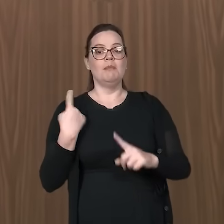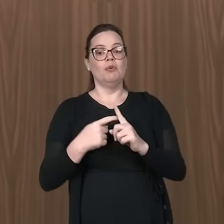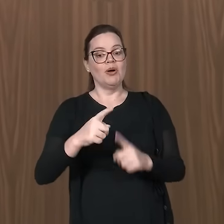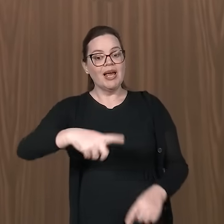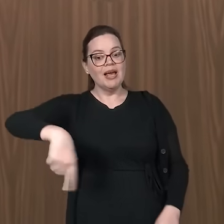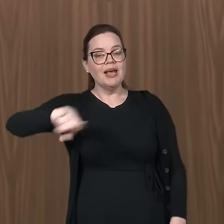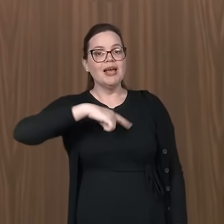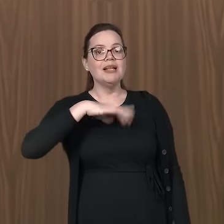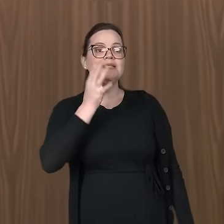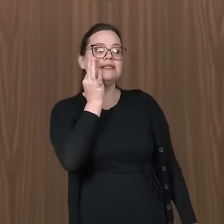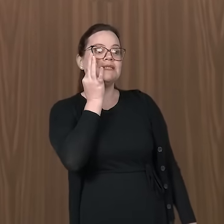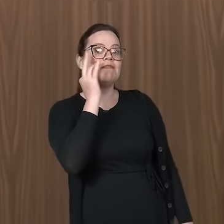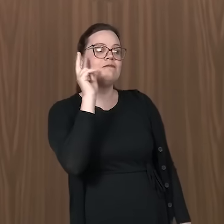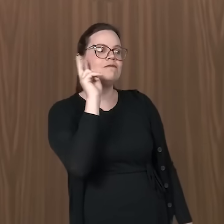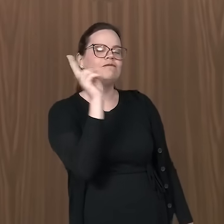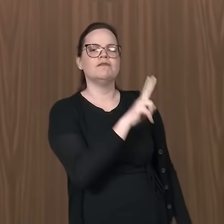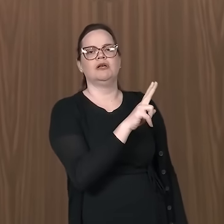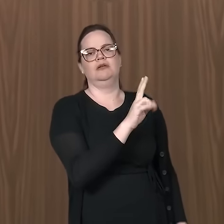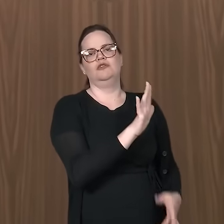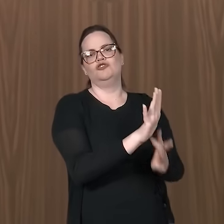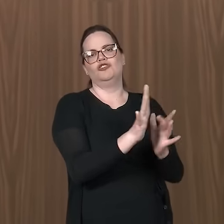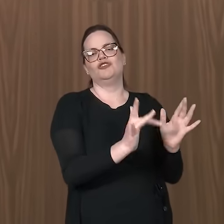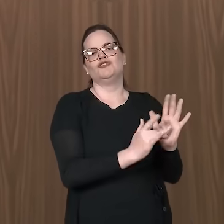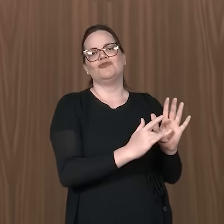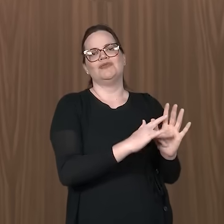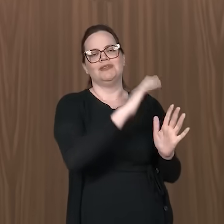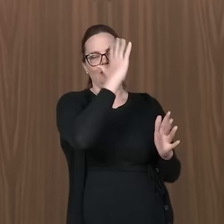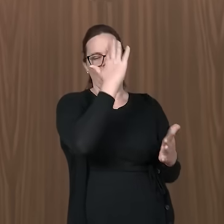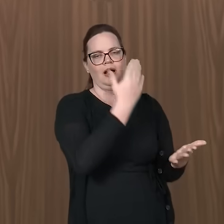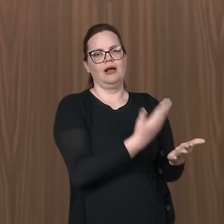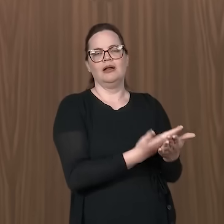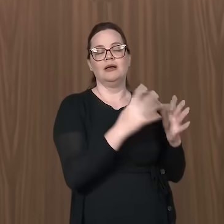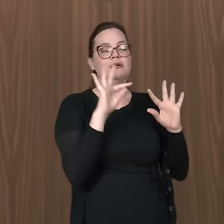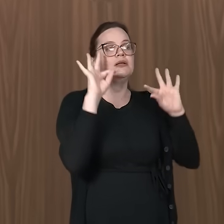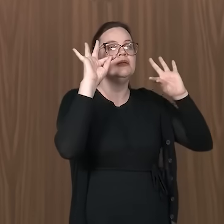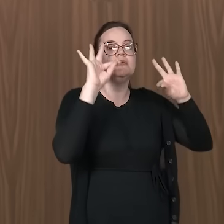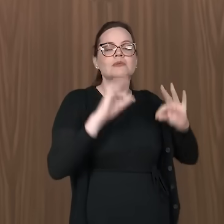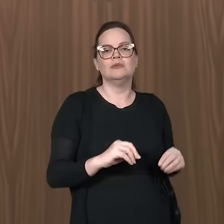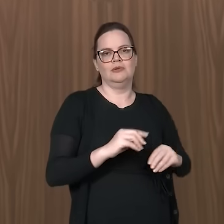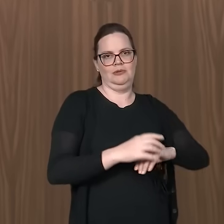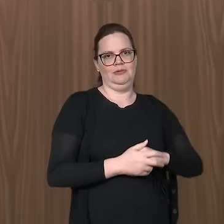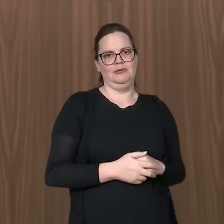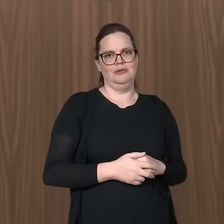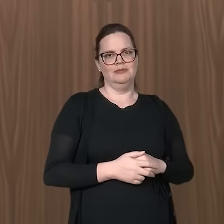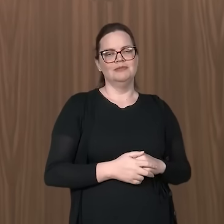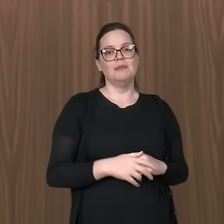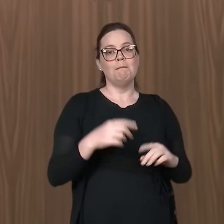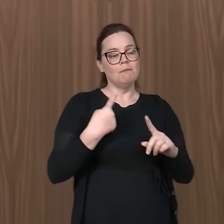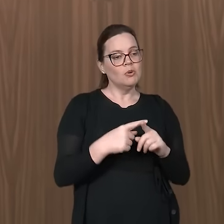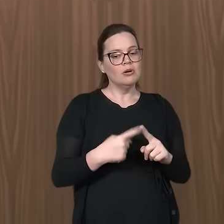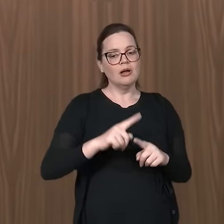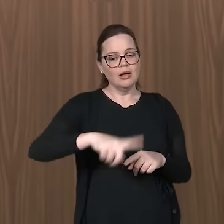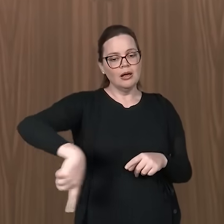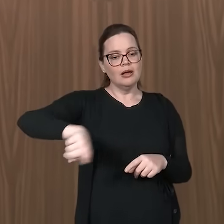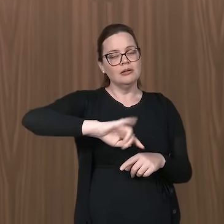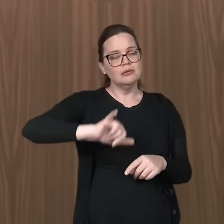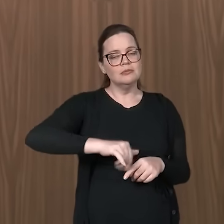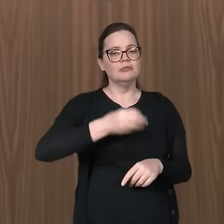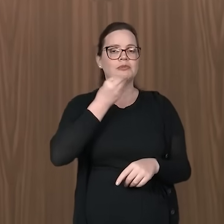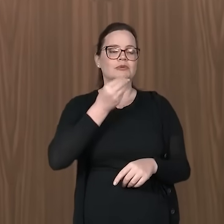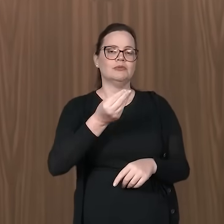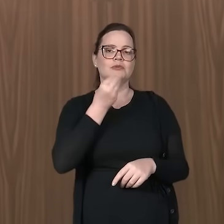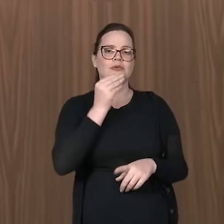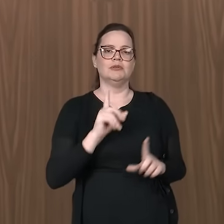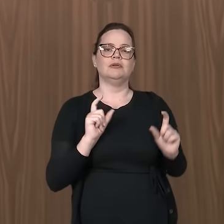foi um veículo, como eu sou, como você é, mas eles creram naquilo em que eles tiveram ali a oportunidade